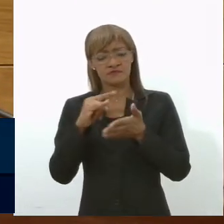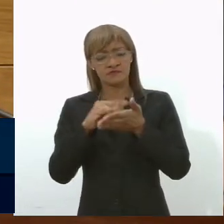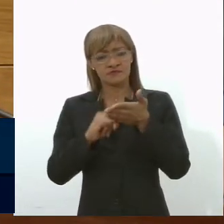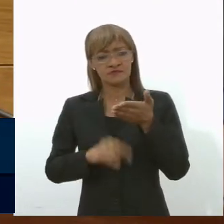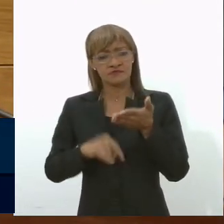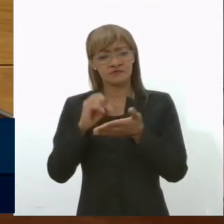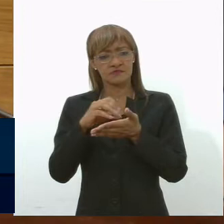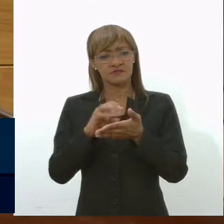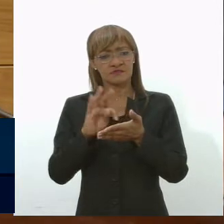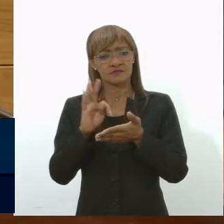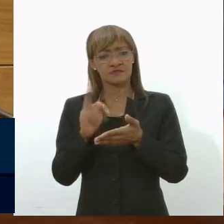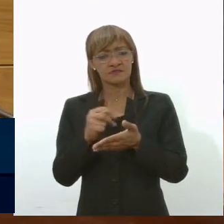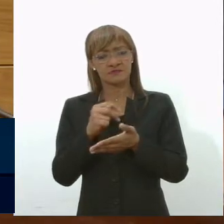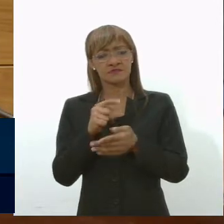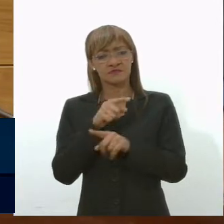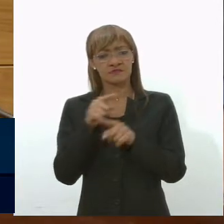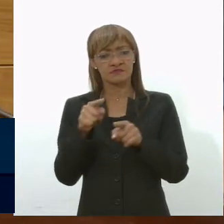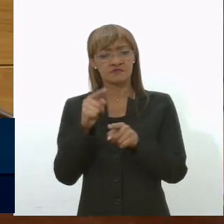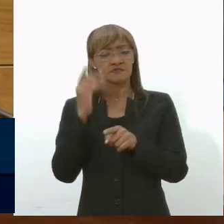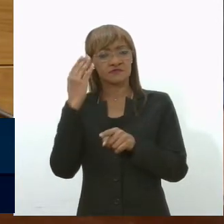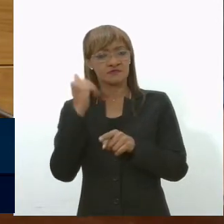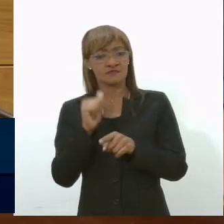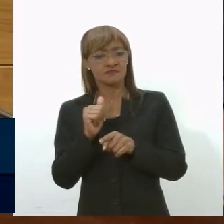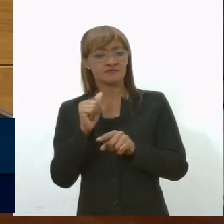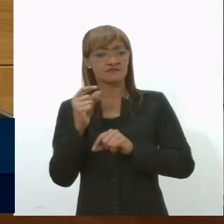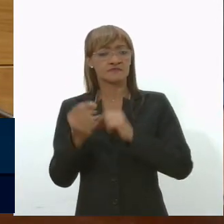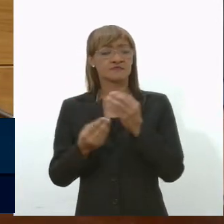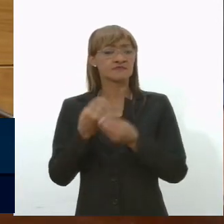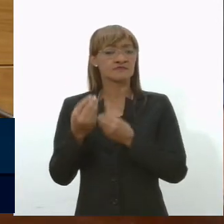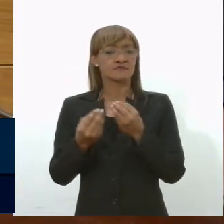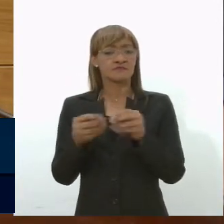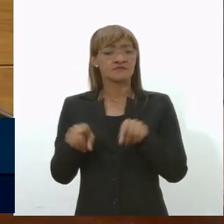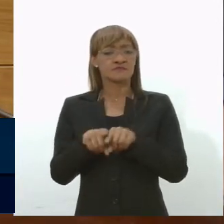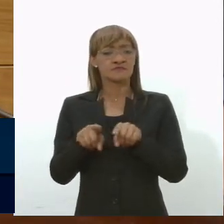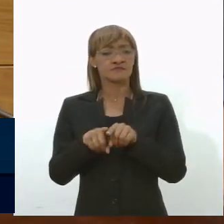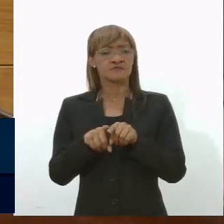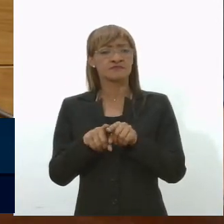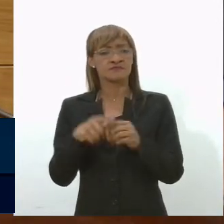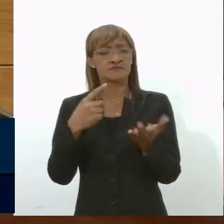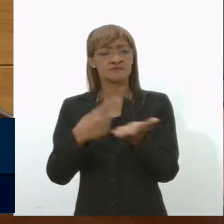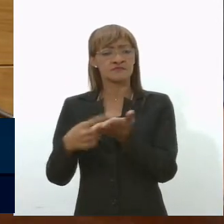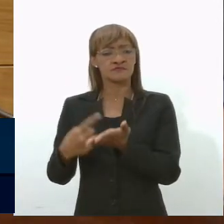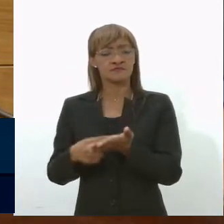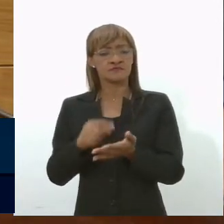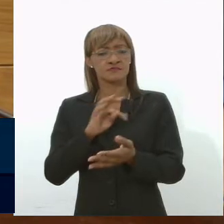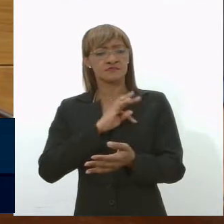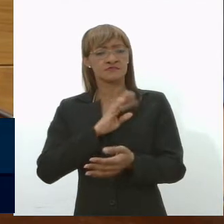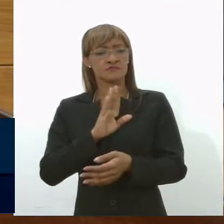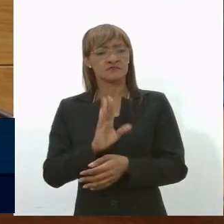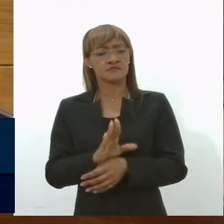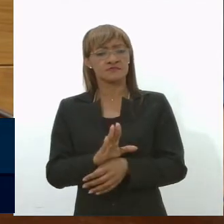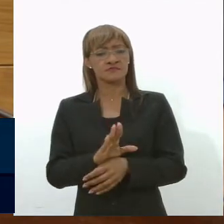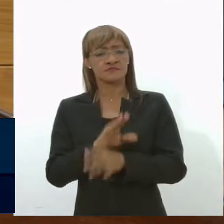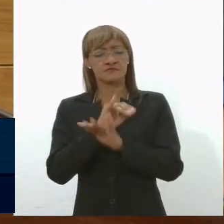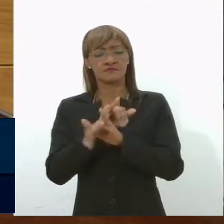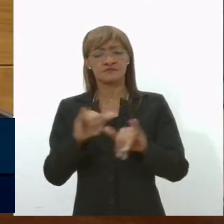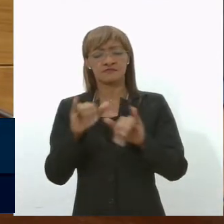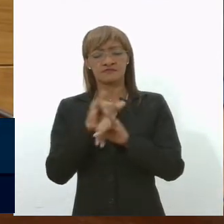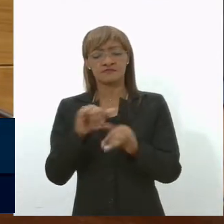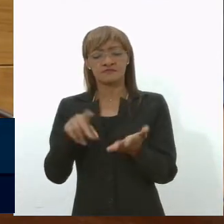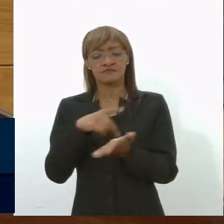conhecimento. Caminhamos, Vossa Excelência, para conhecimento, cópia dos termos de cooperação técnica, publicações do Diário Oficial